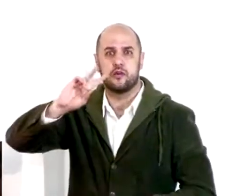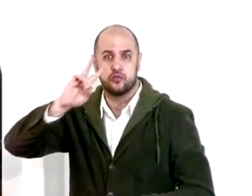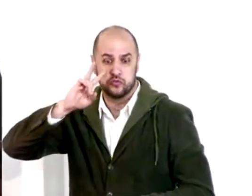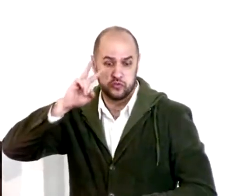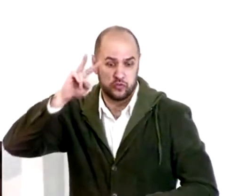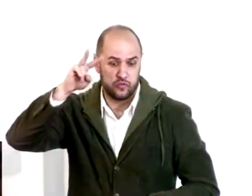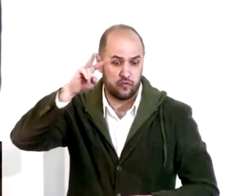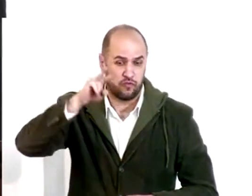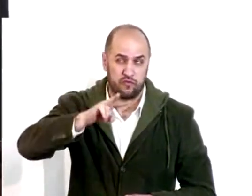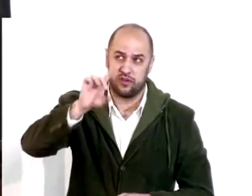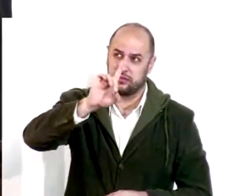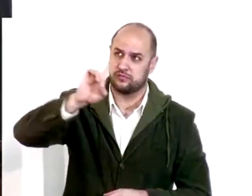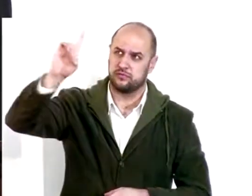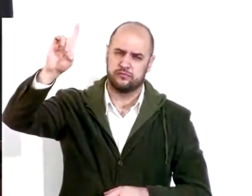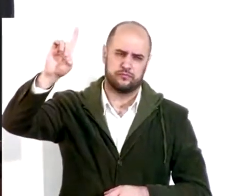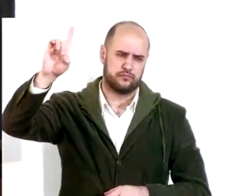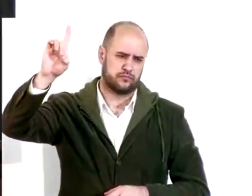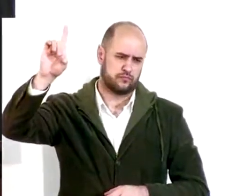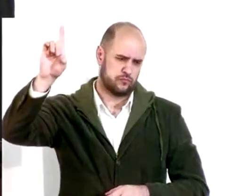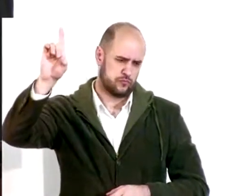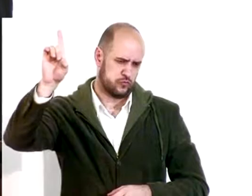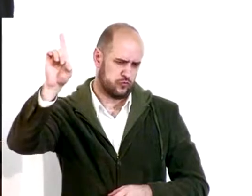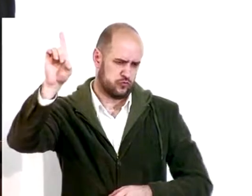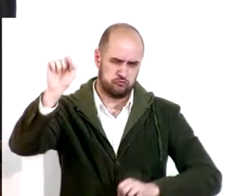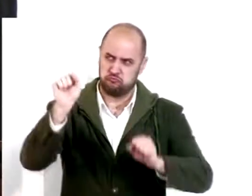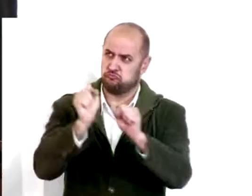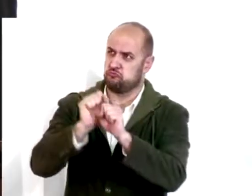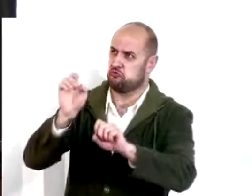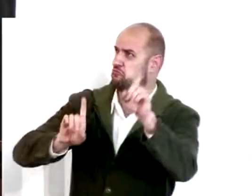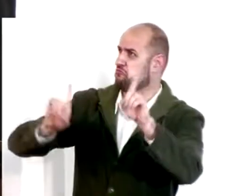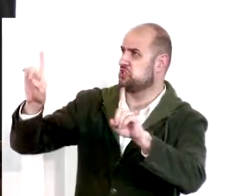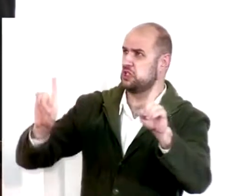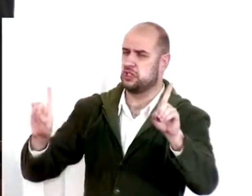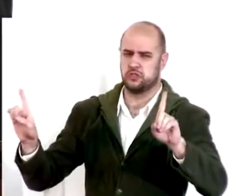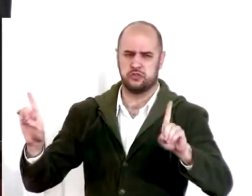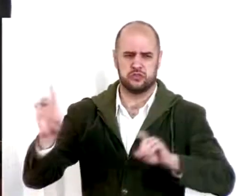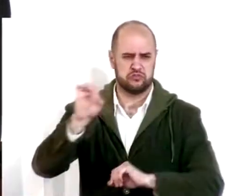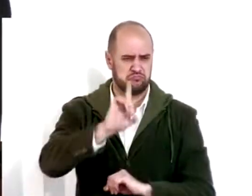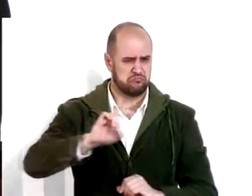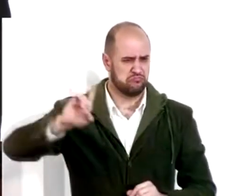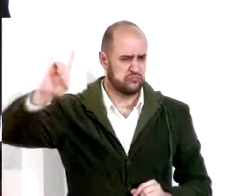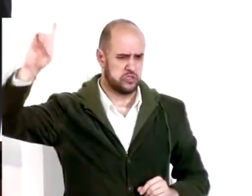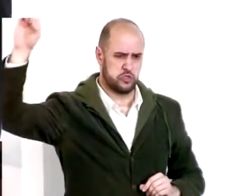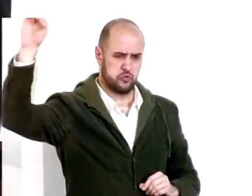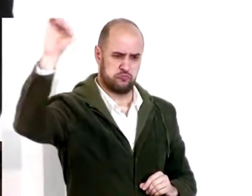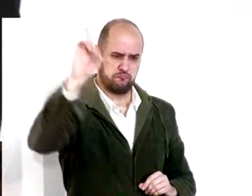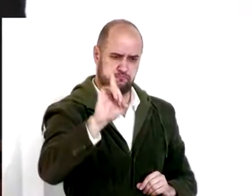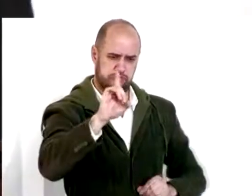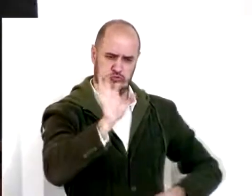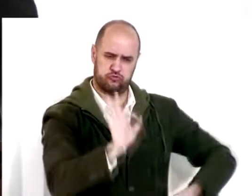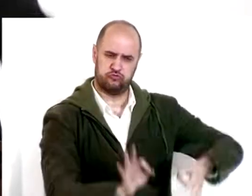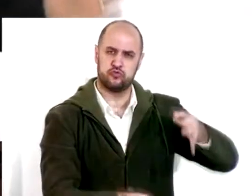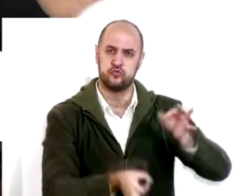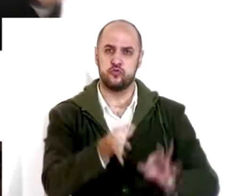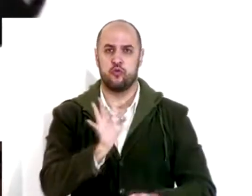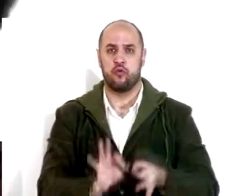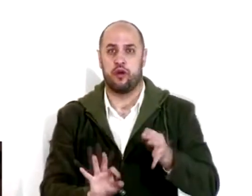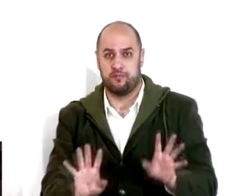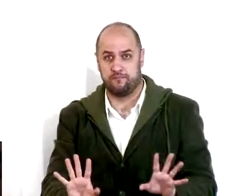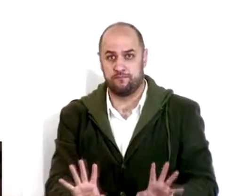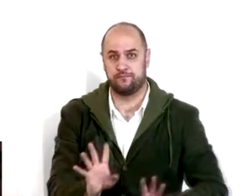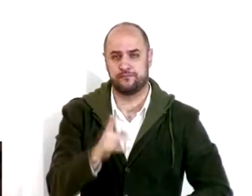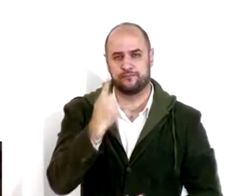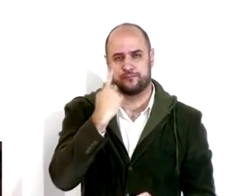congregação divina, no meio dos deuses, estabelece o seu julgamento. Eis aqui então